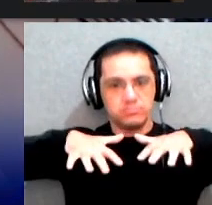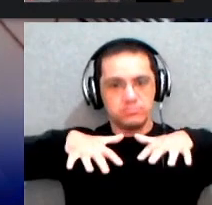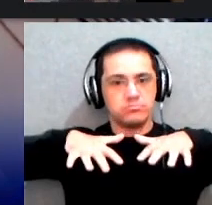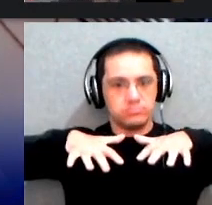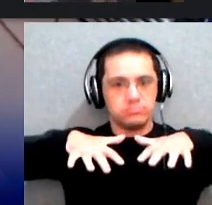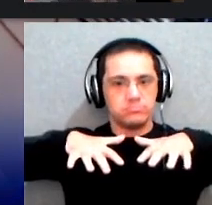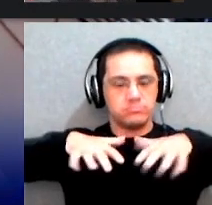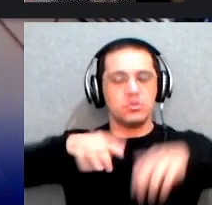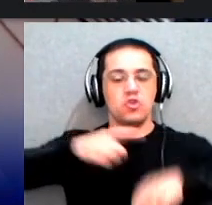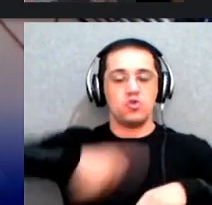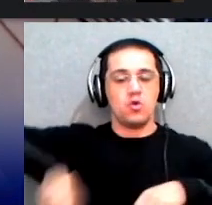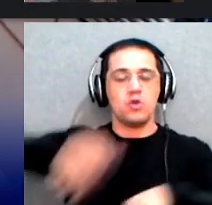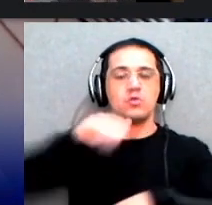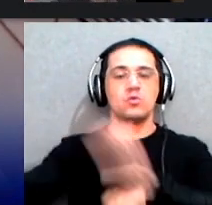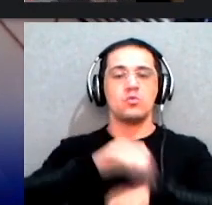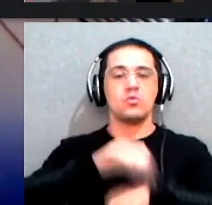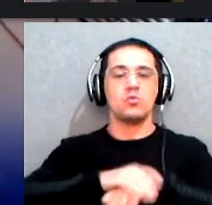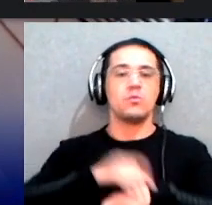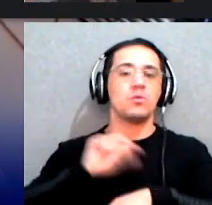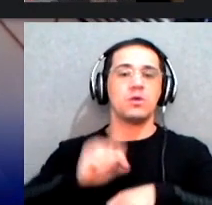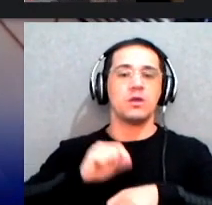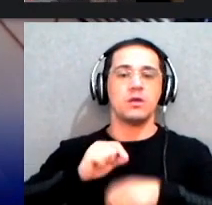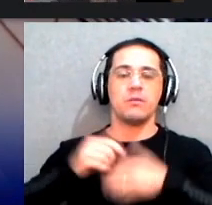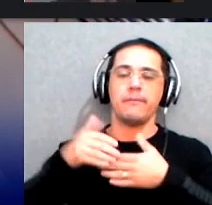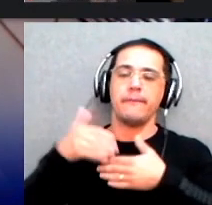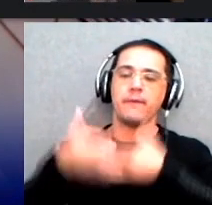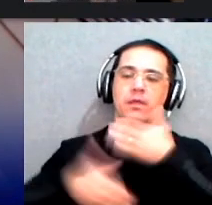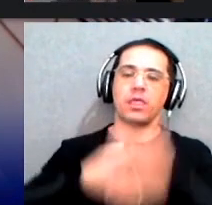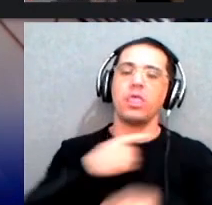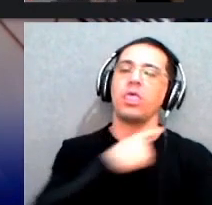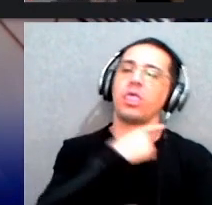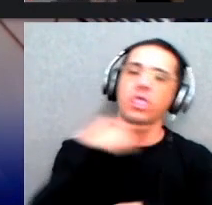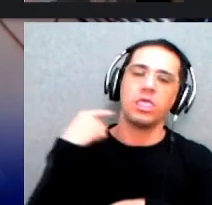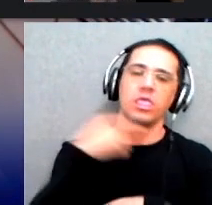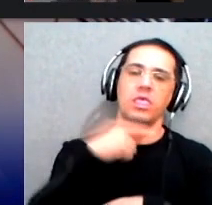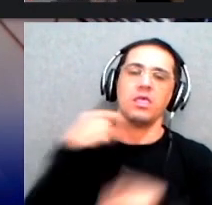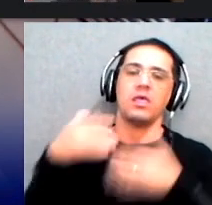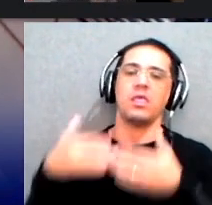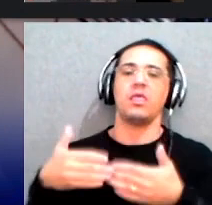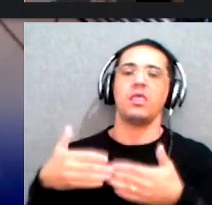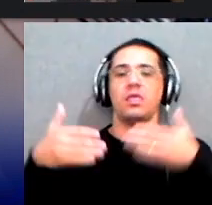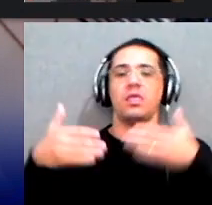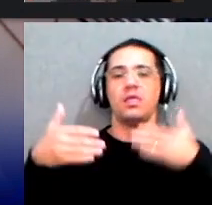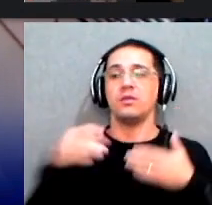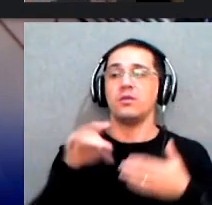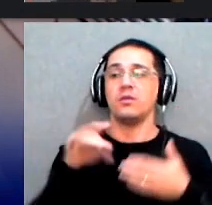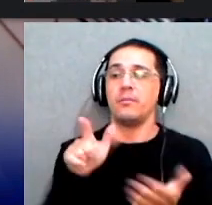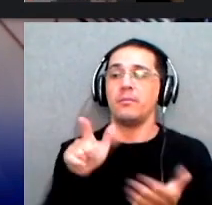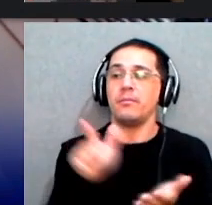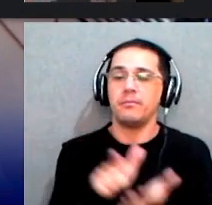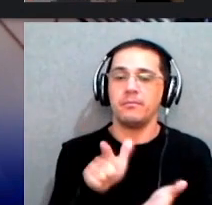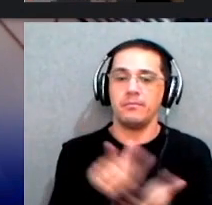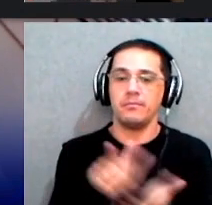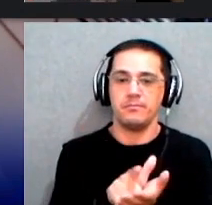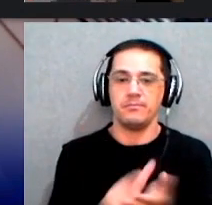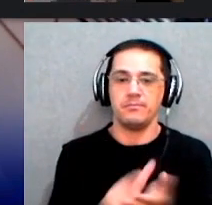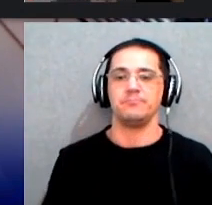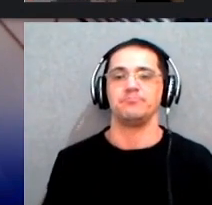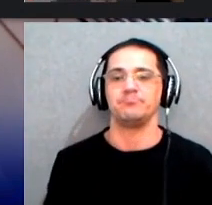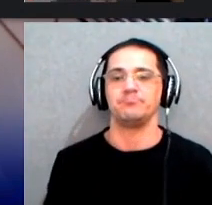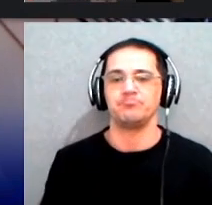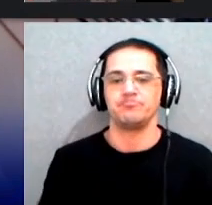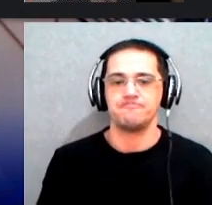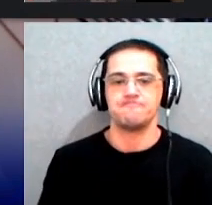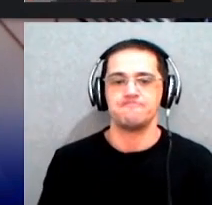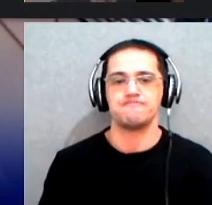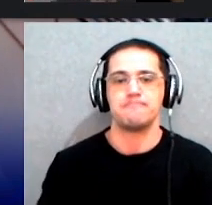processo tão atrasado só com papel e com ritual inquisitório. Nós temos que nos opor a isso. Sexta-feira da semana passada,